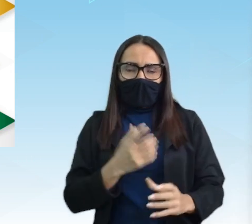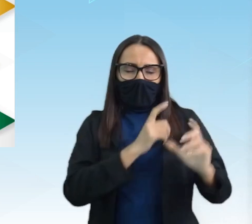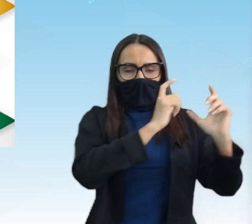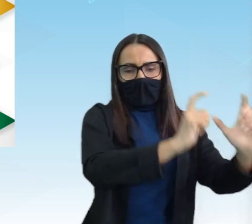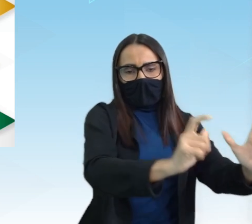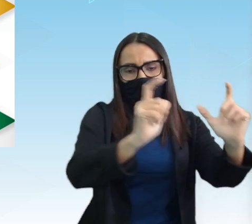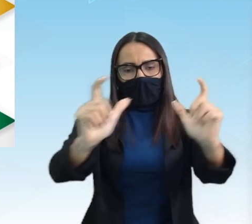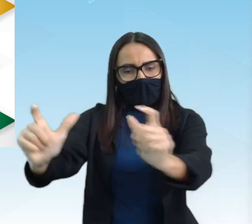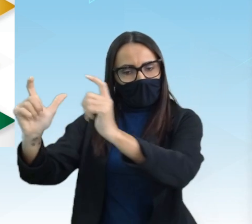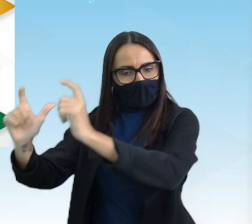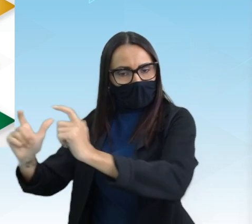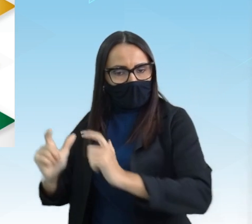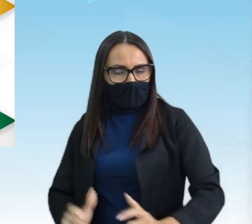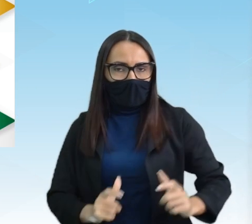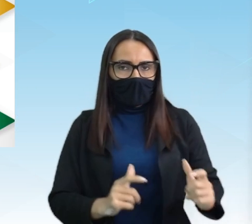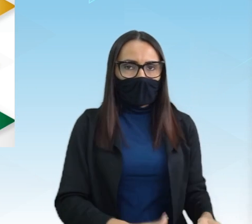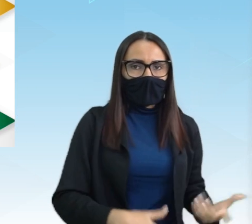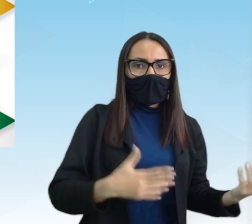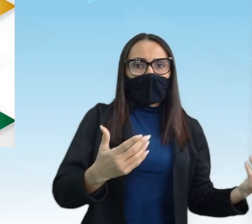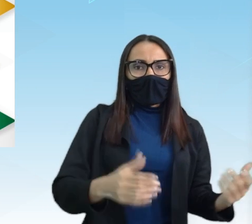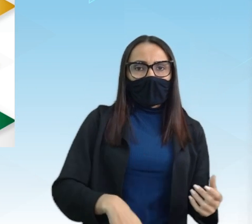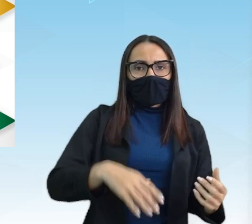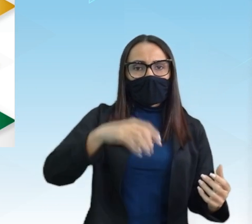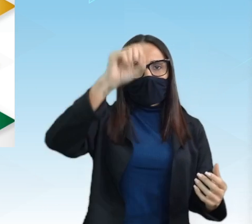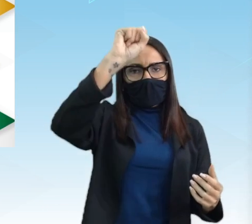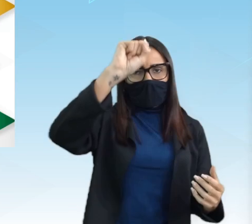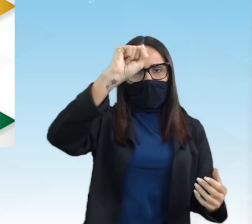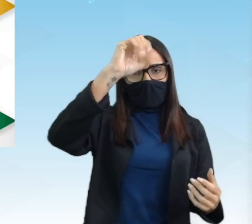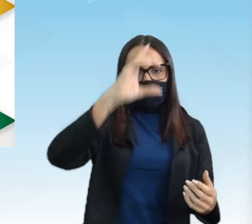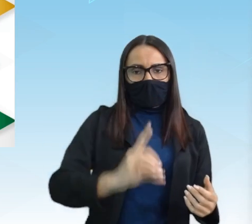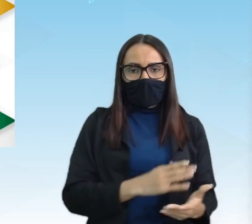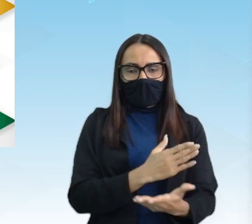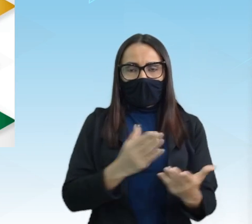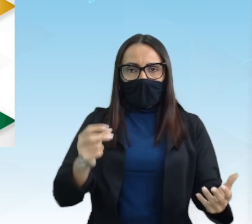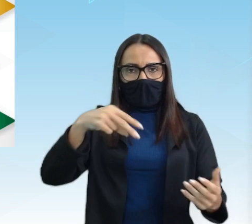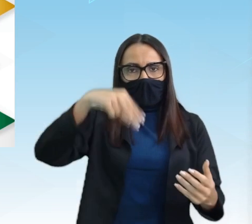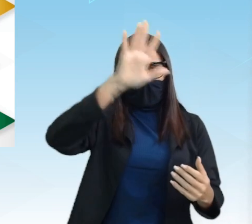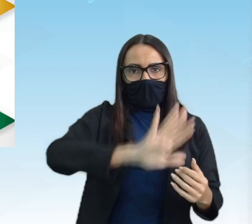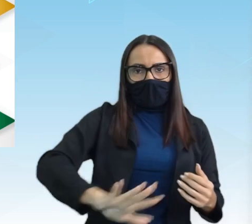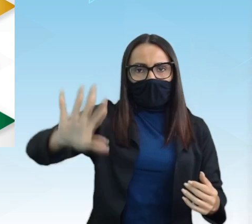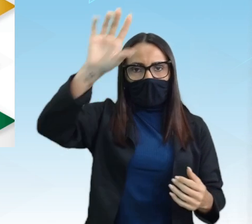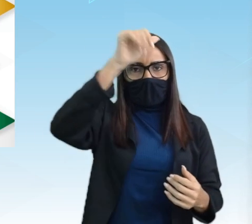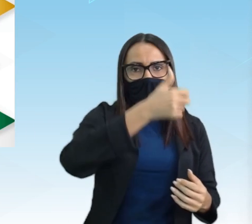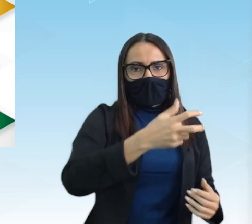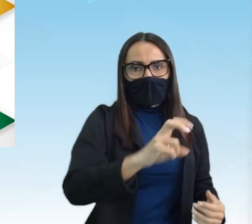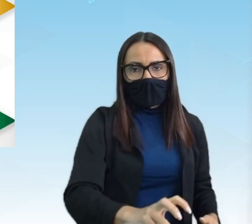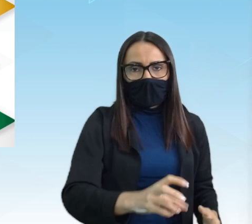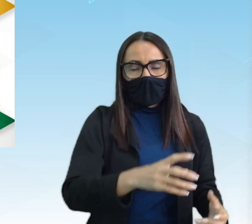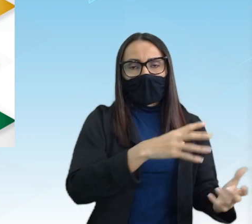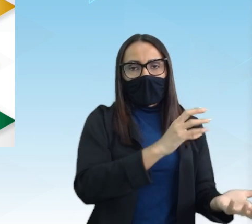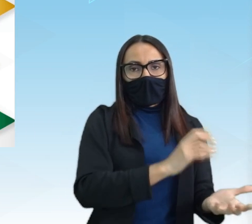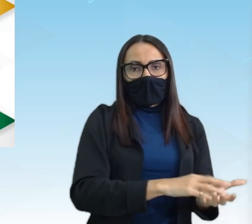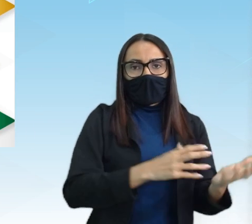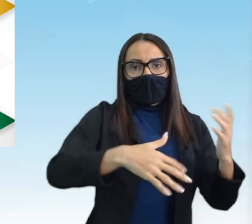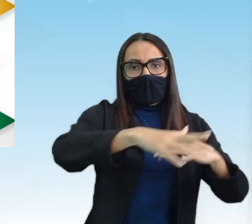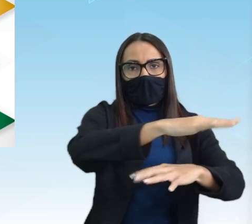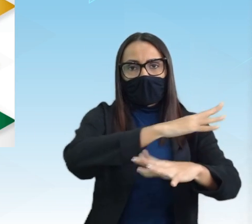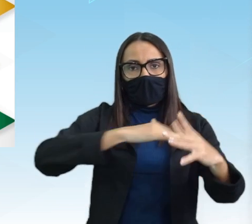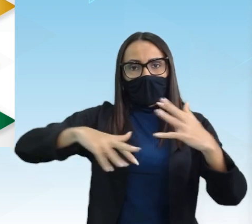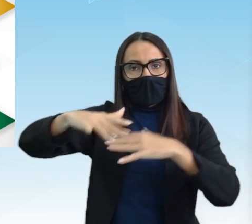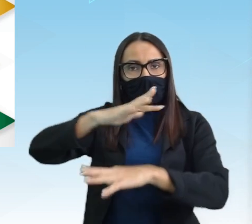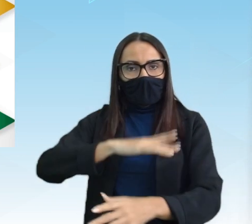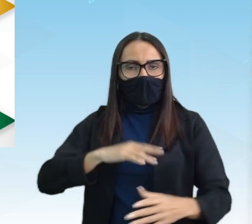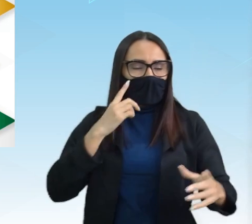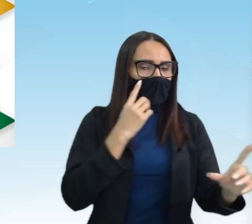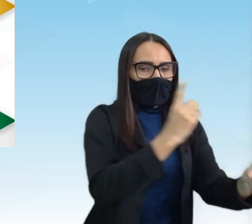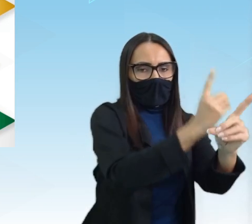região, principalmente o Sudeste e o Nordeste, que foi as 15 capitanias, foi as duas que mais se